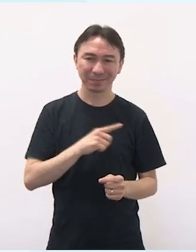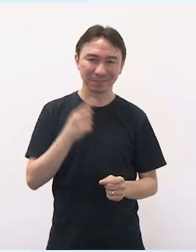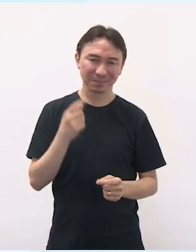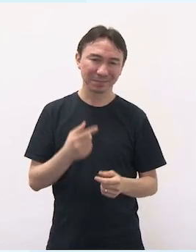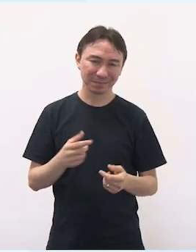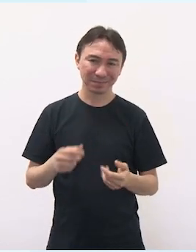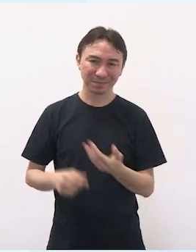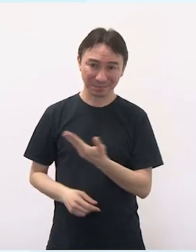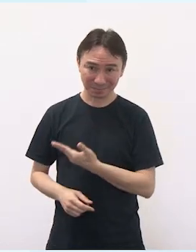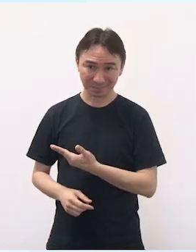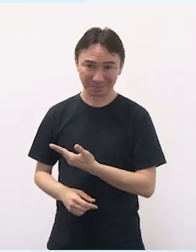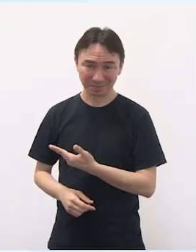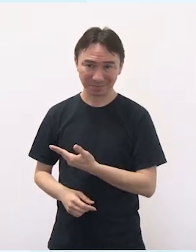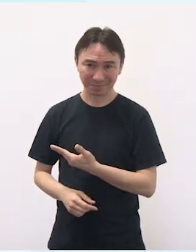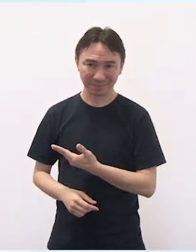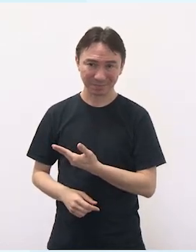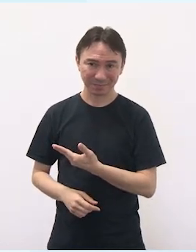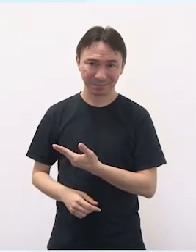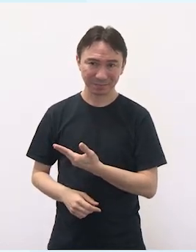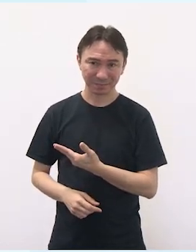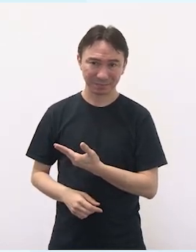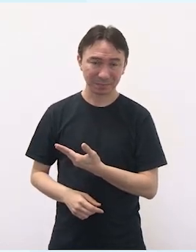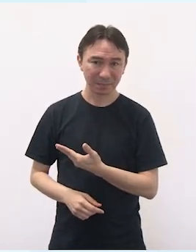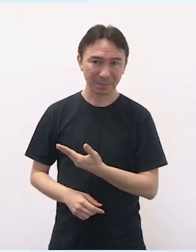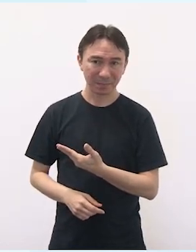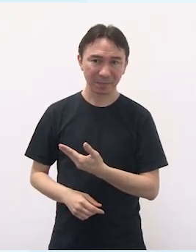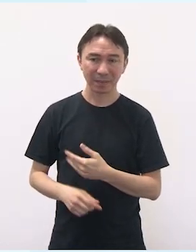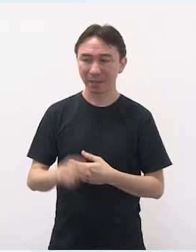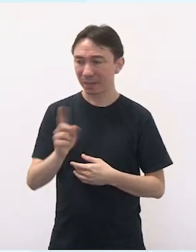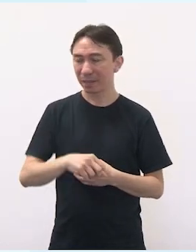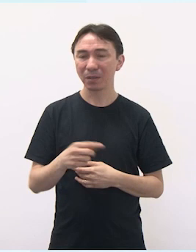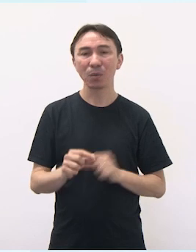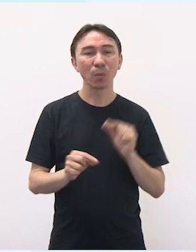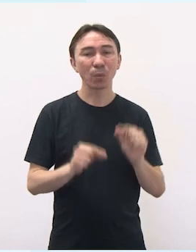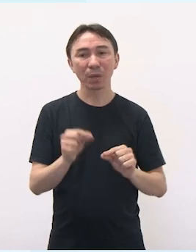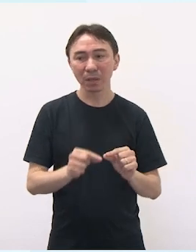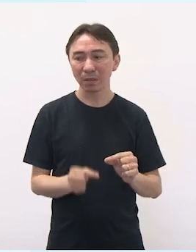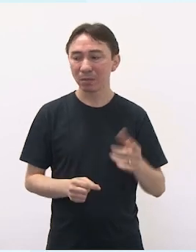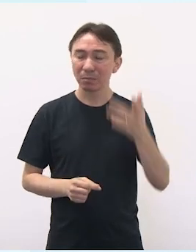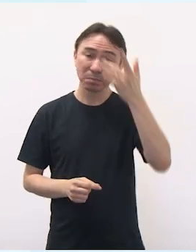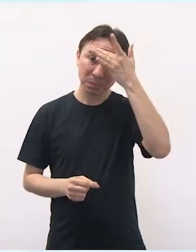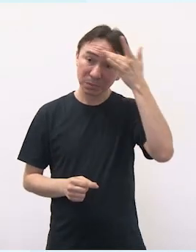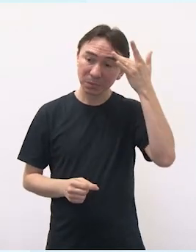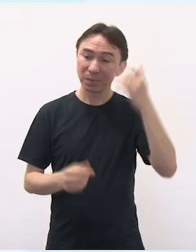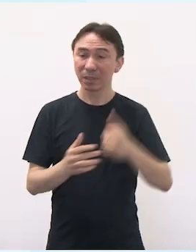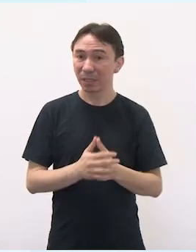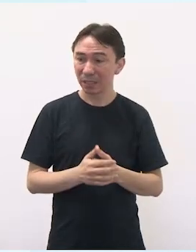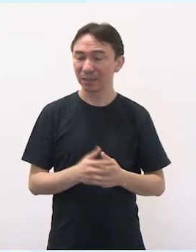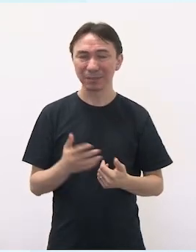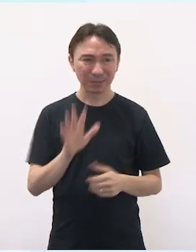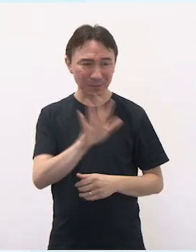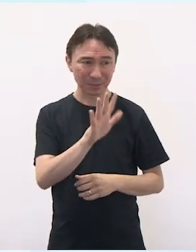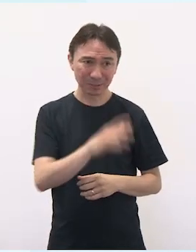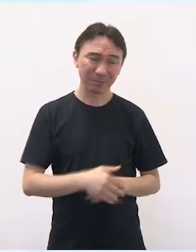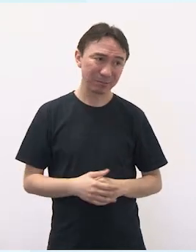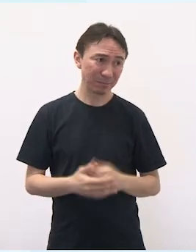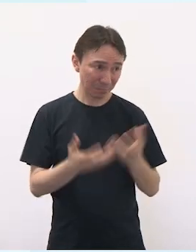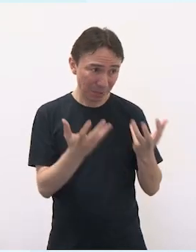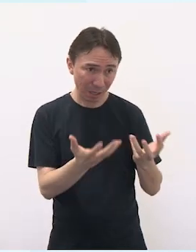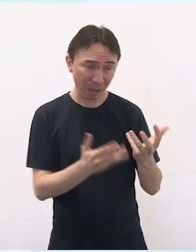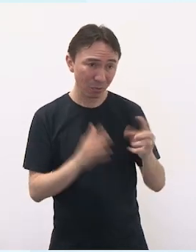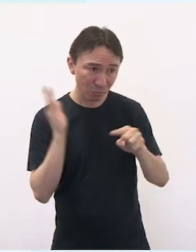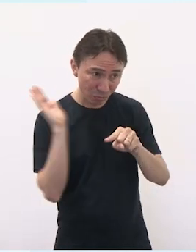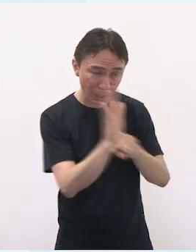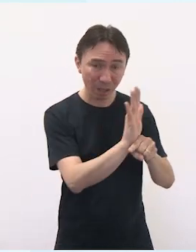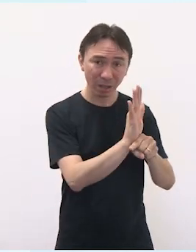de trocar, mas essa ação é um convite para que a pessoa ofereça ajuda para alguém. Pode ser ajuda